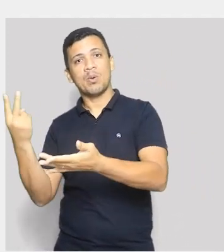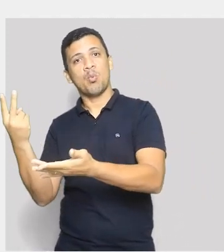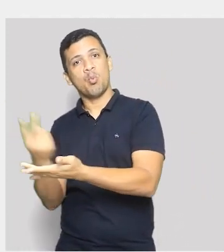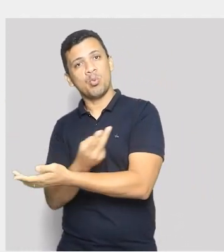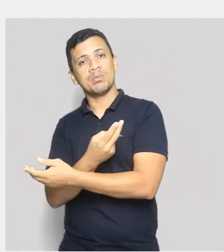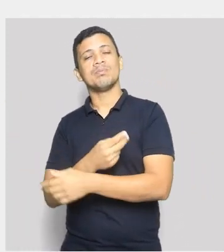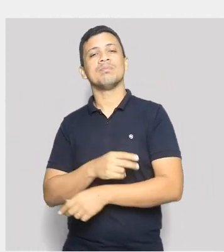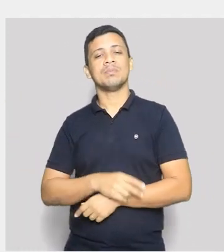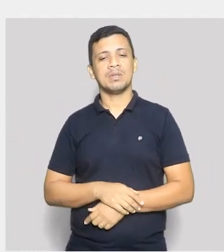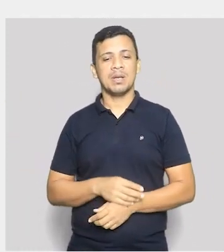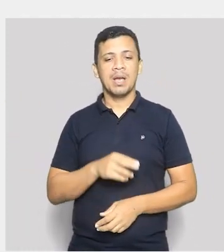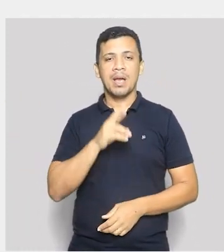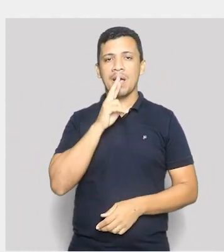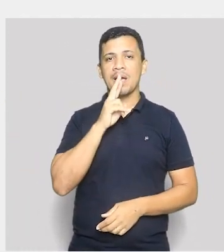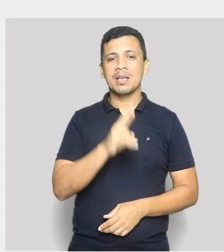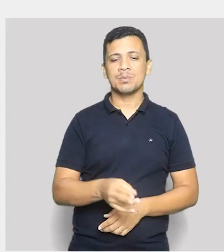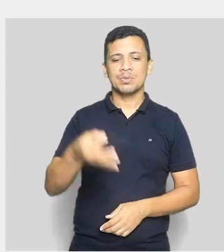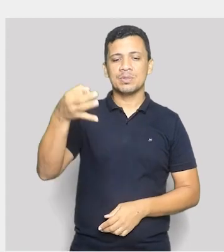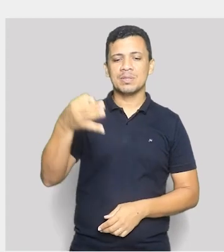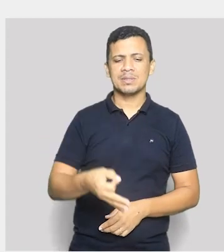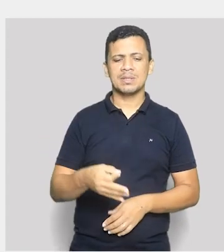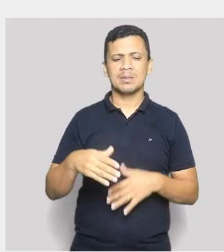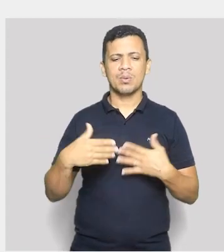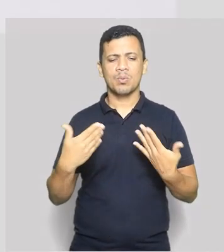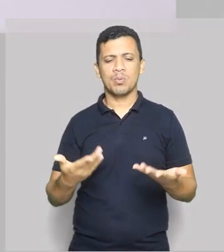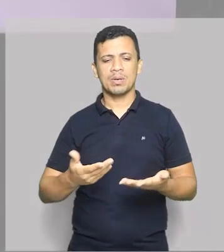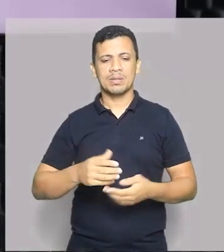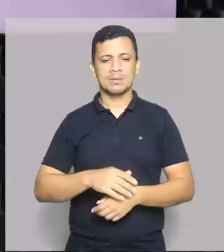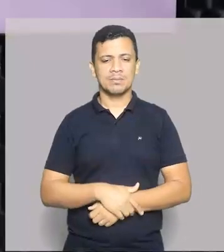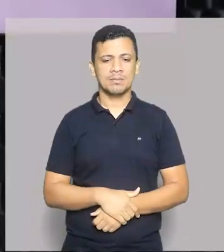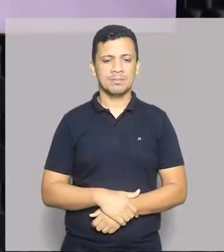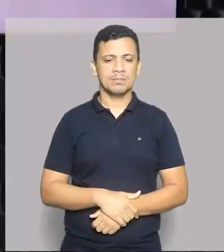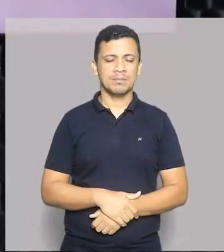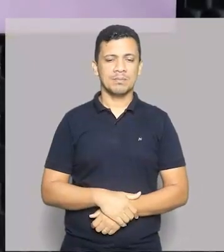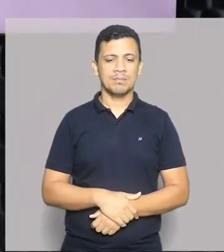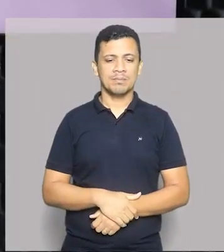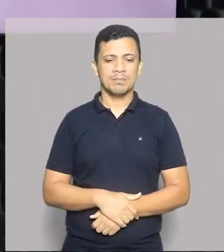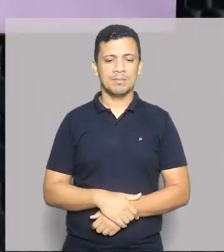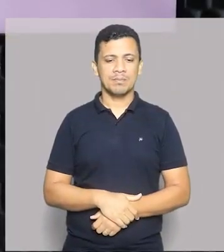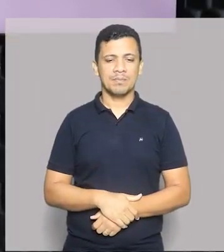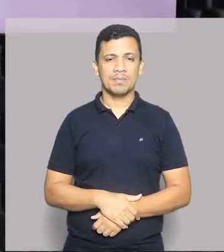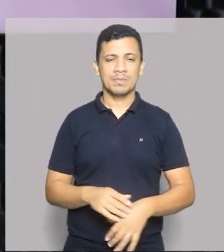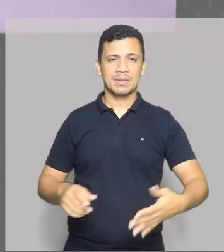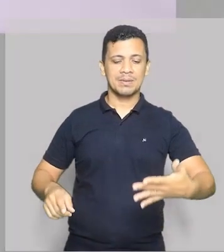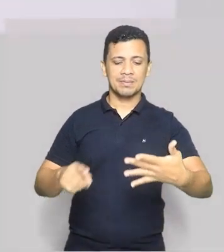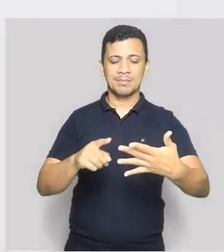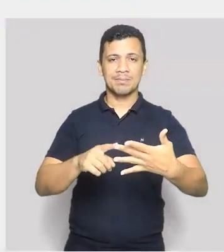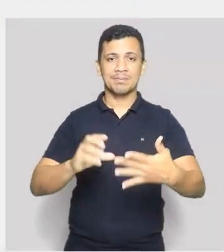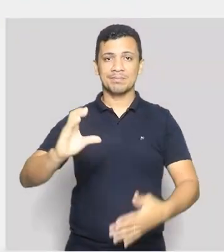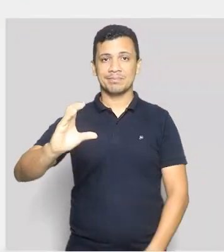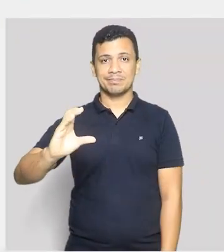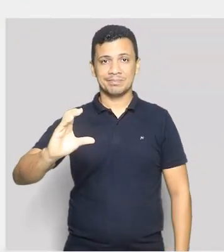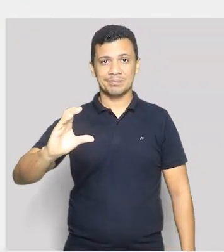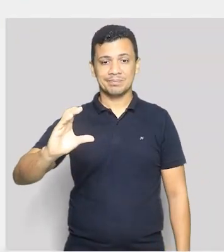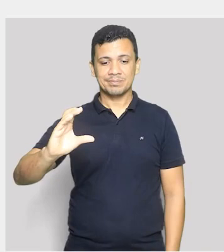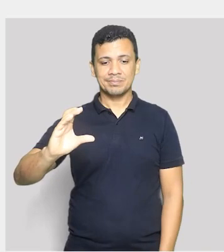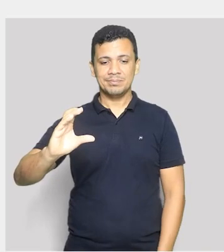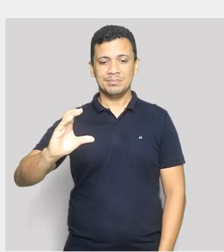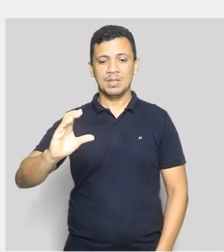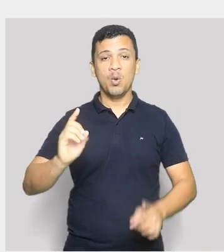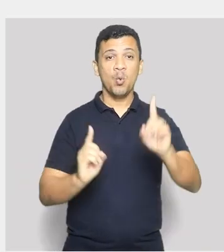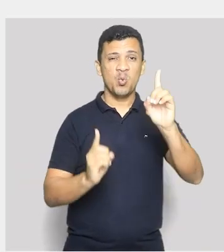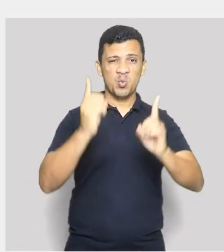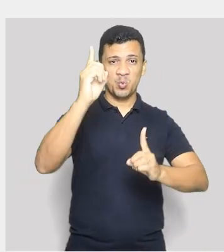Qual é a opção correta? Vamos lá? Opção correta é a letra C. O índice